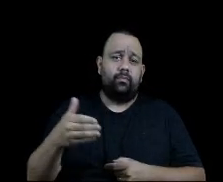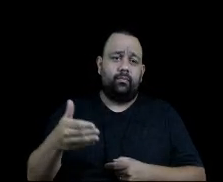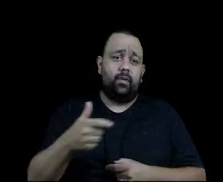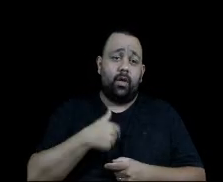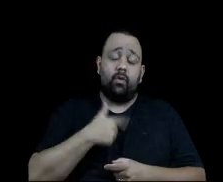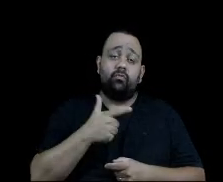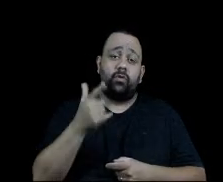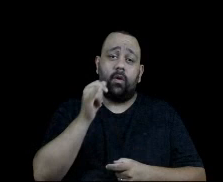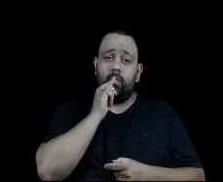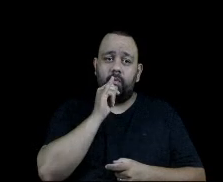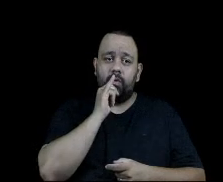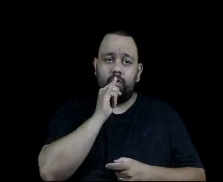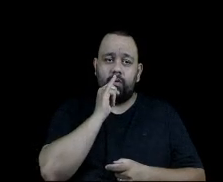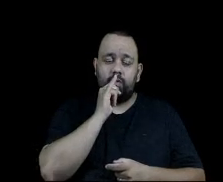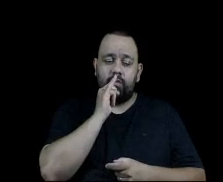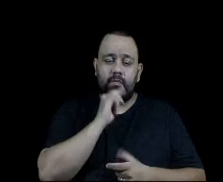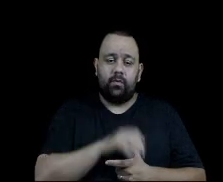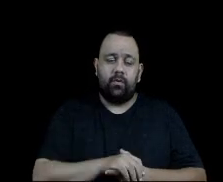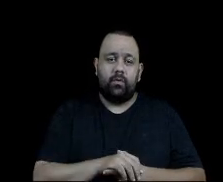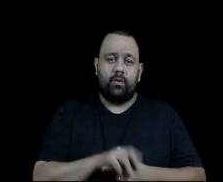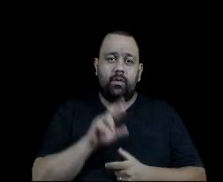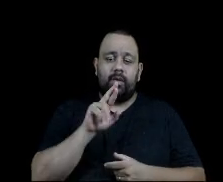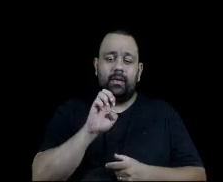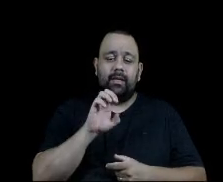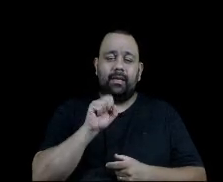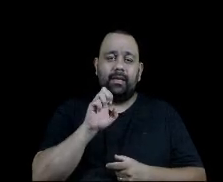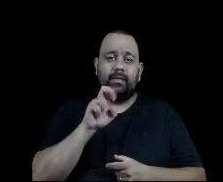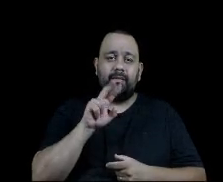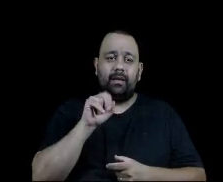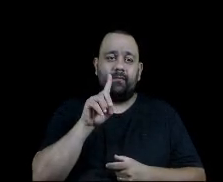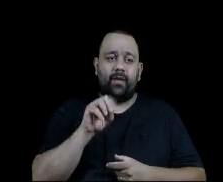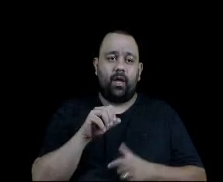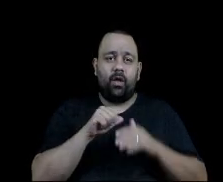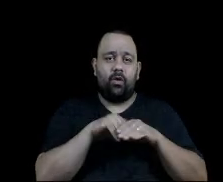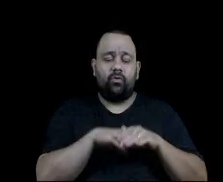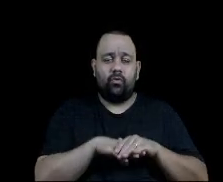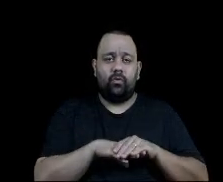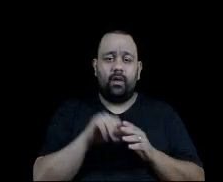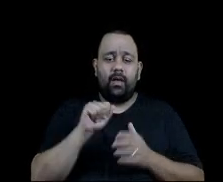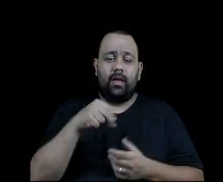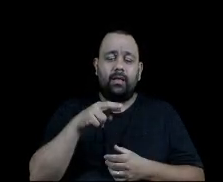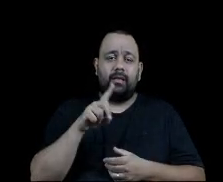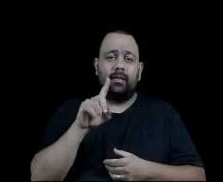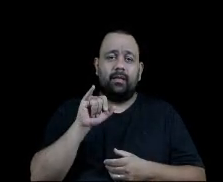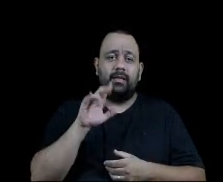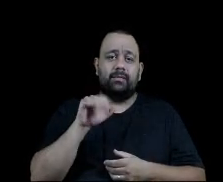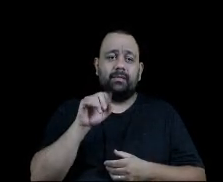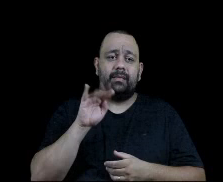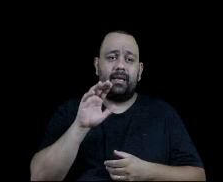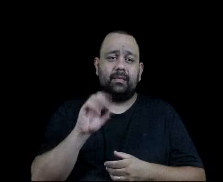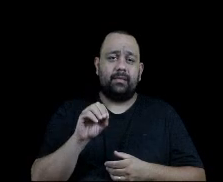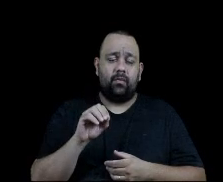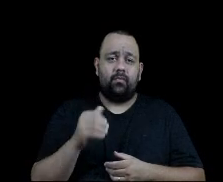andamento. Então, o que eu não tenho aqui? Eu não tenho o reservado em licitações em andamento.